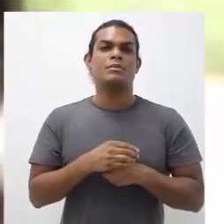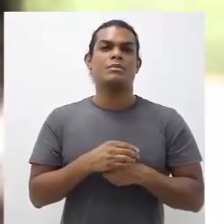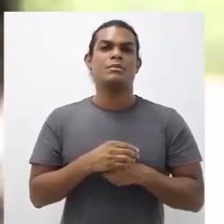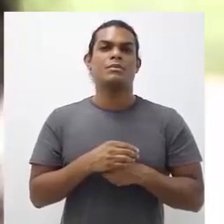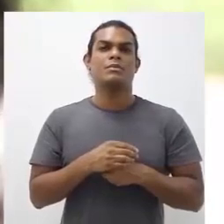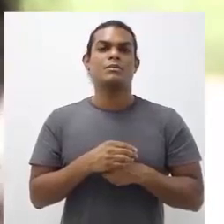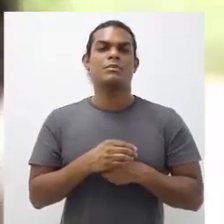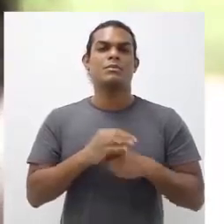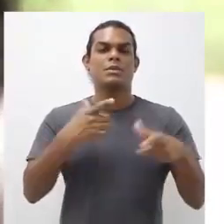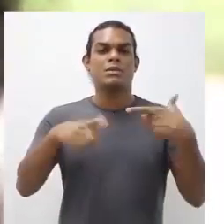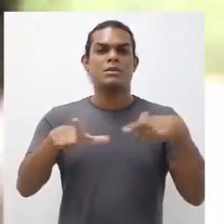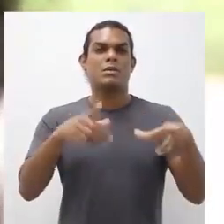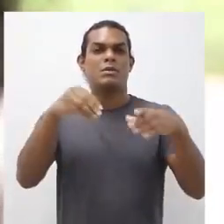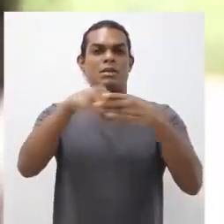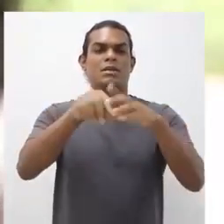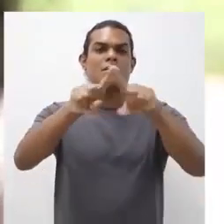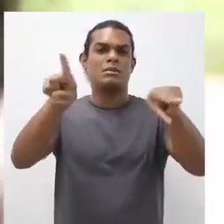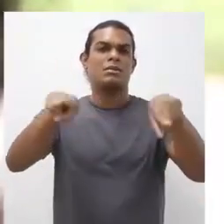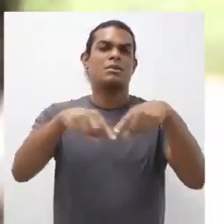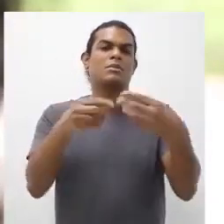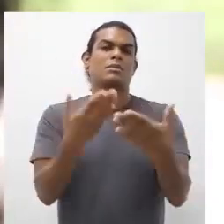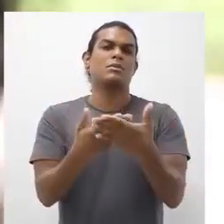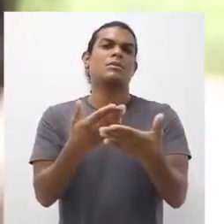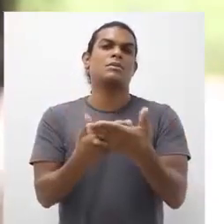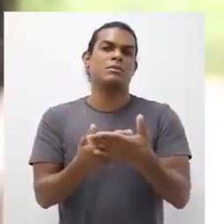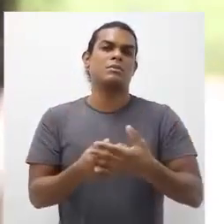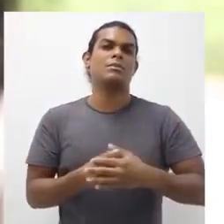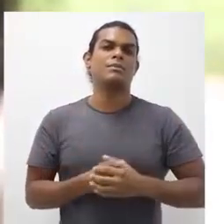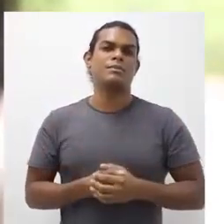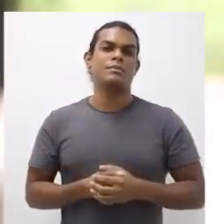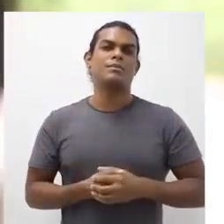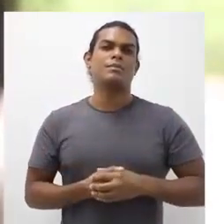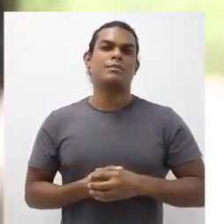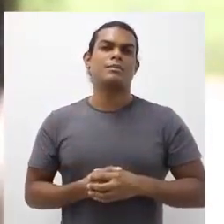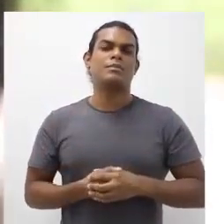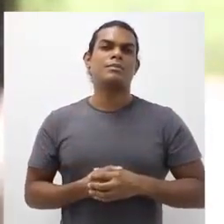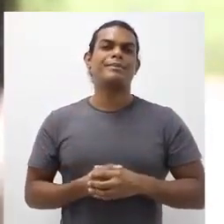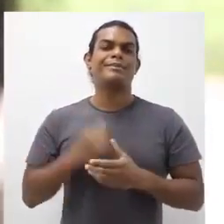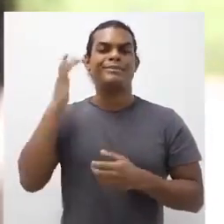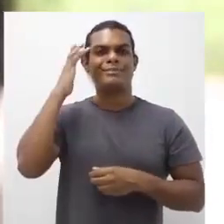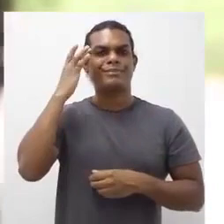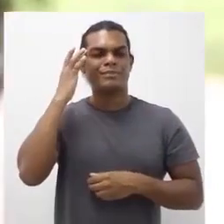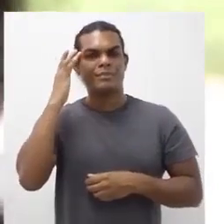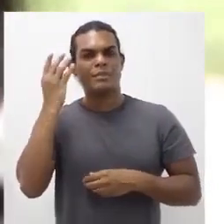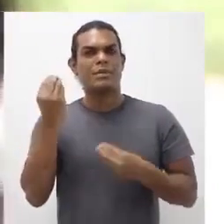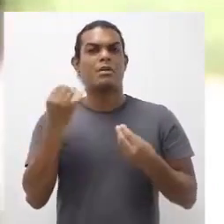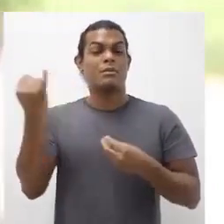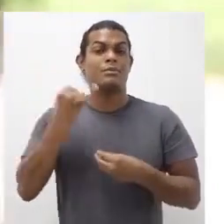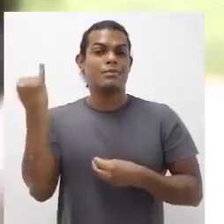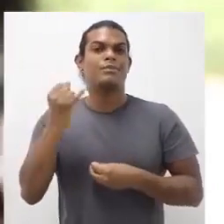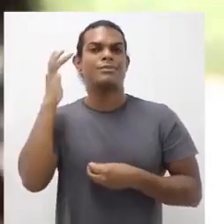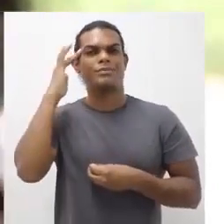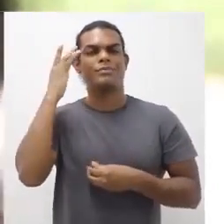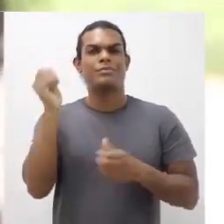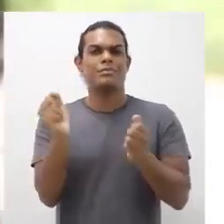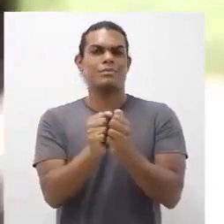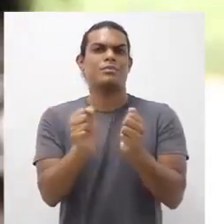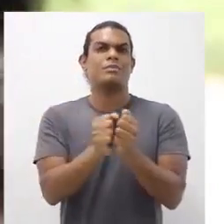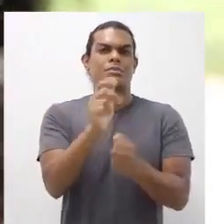ao que o professor tem definido quanto competência. Então, assim, é importante pensar junto com o professor,